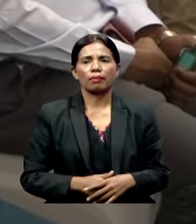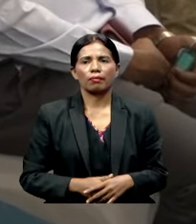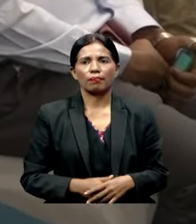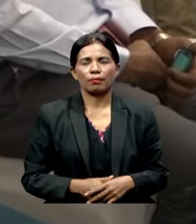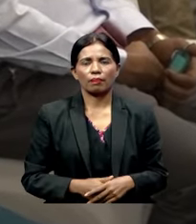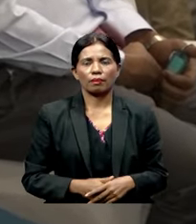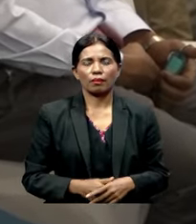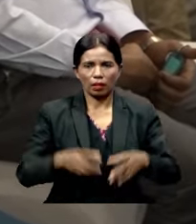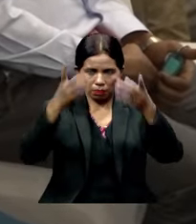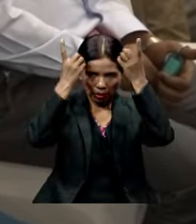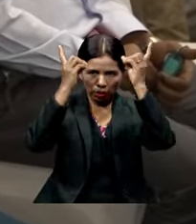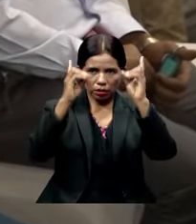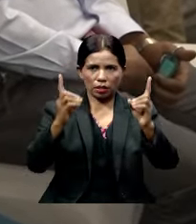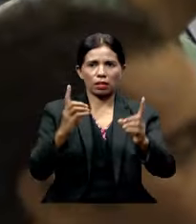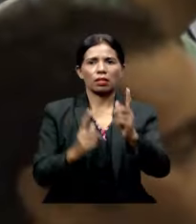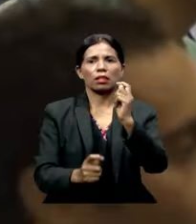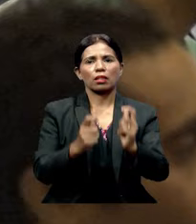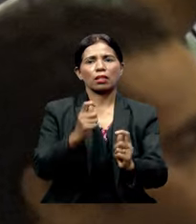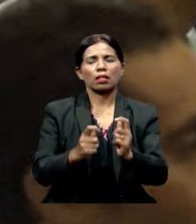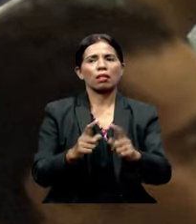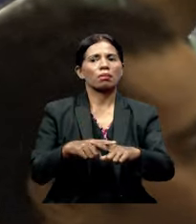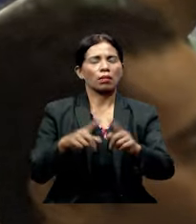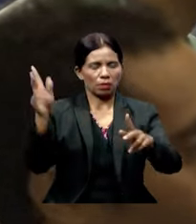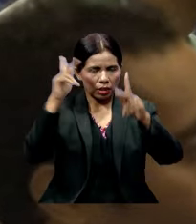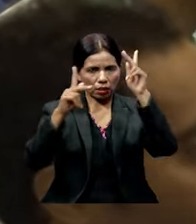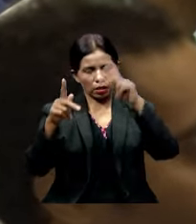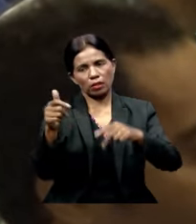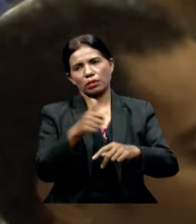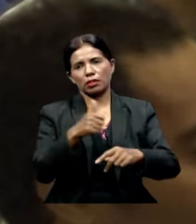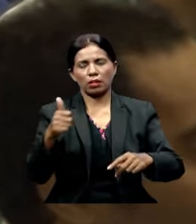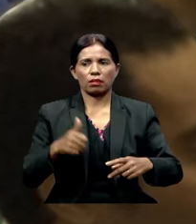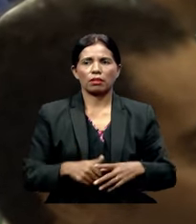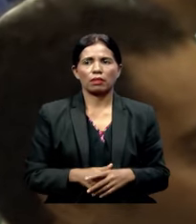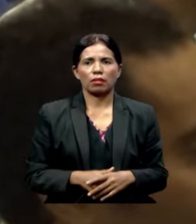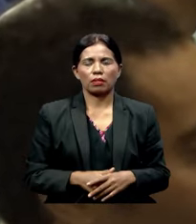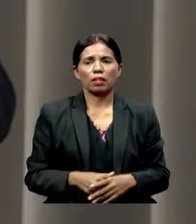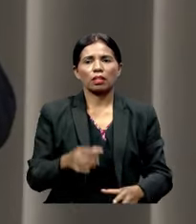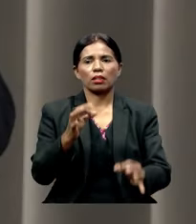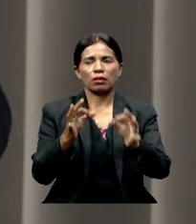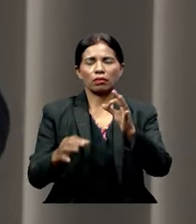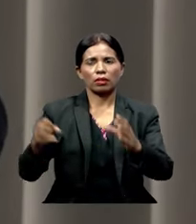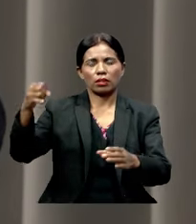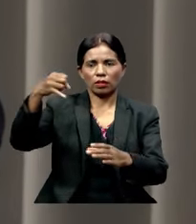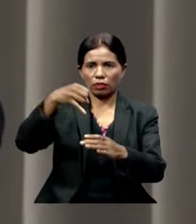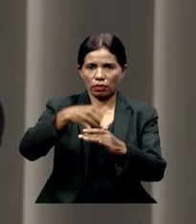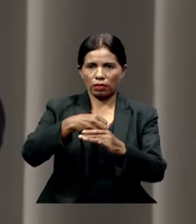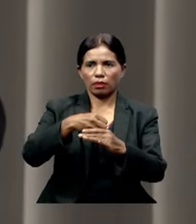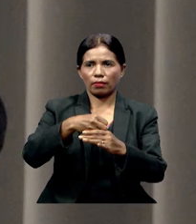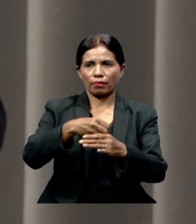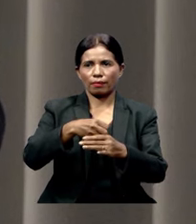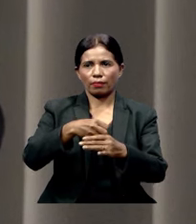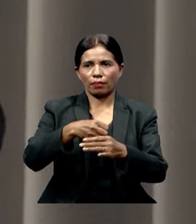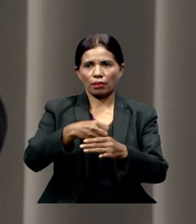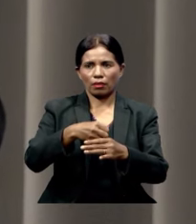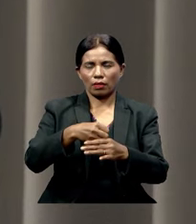Mais uma que decide em tribunal. Mas, e acaso balo, mesmo que envolve